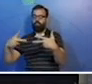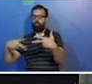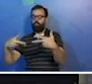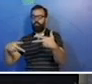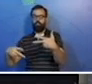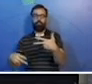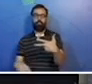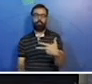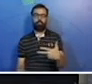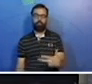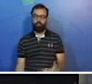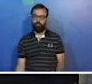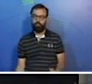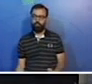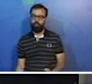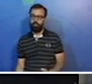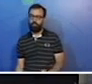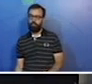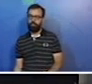consumidor secundário.